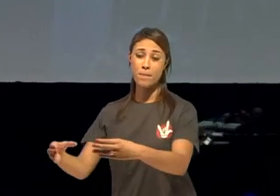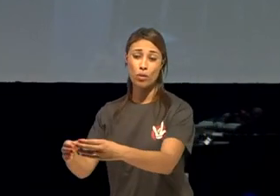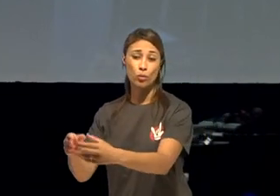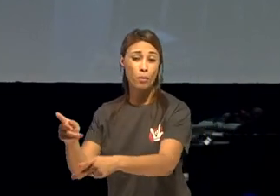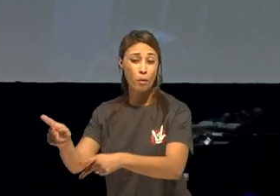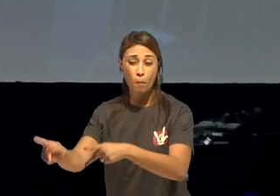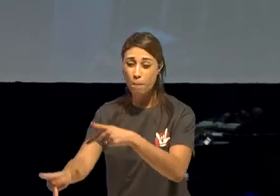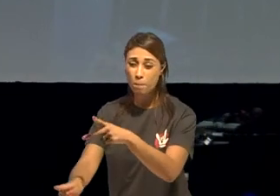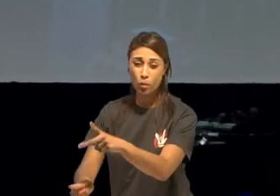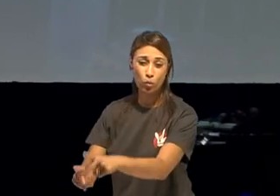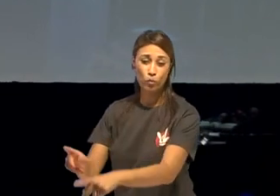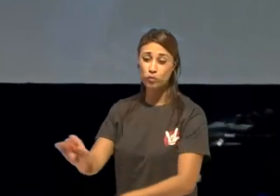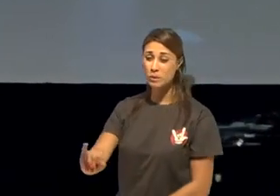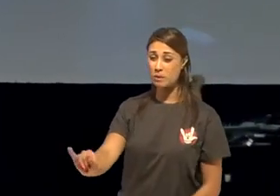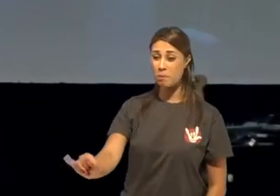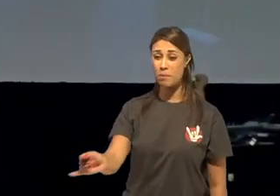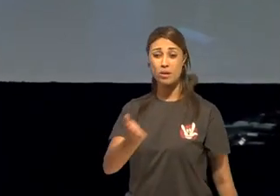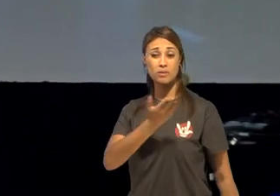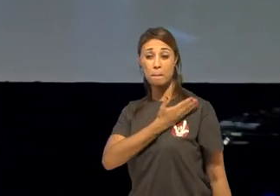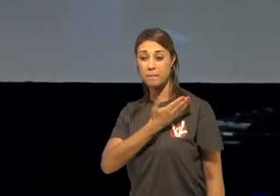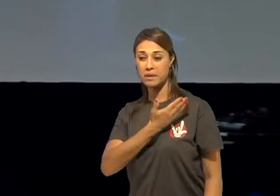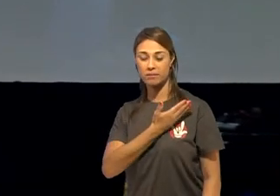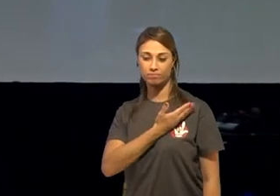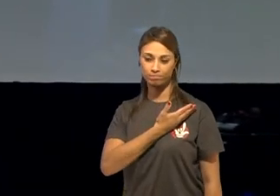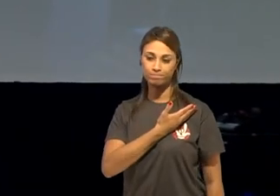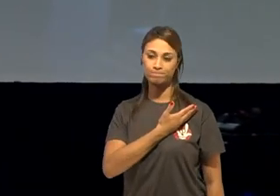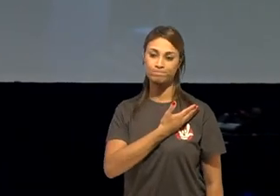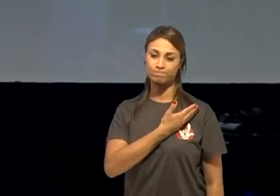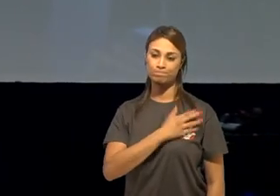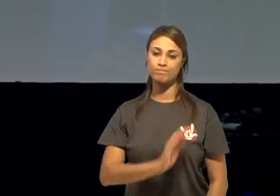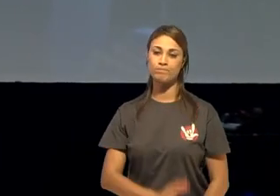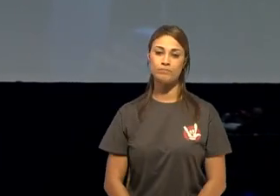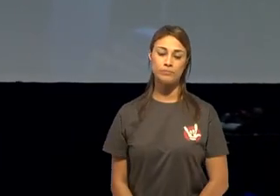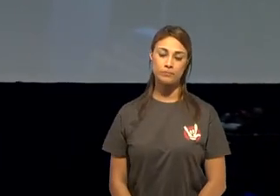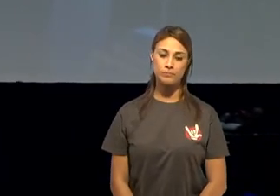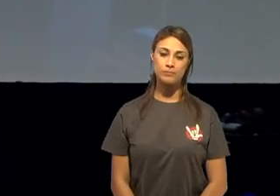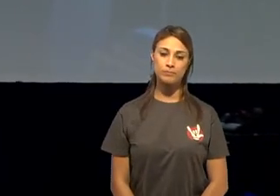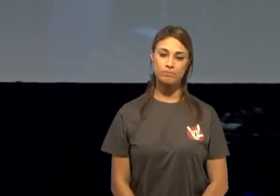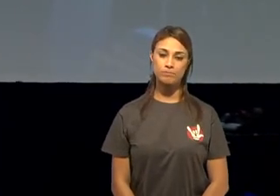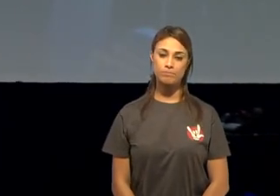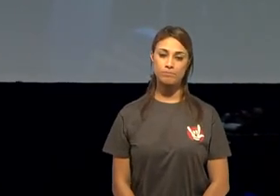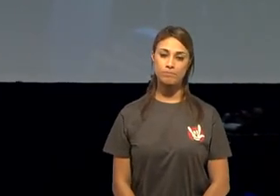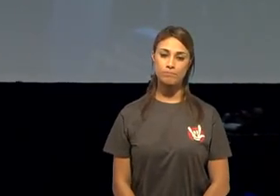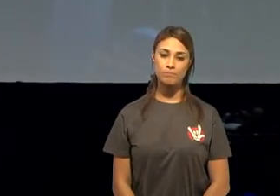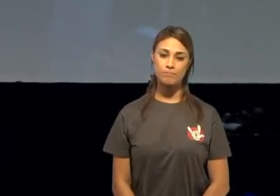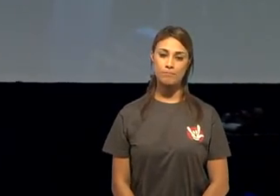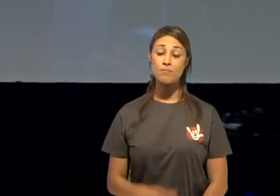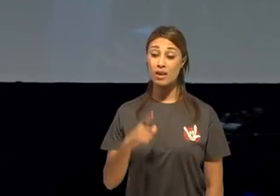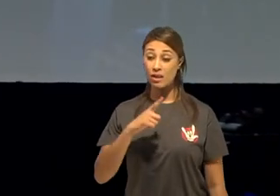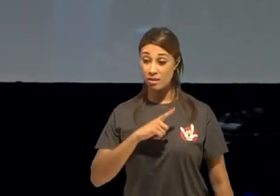Infelizmente, tem muita gente que está curtindo essa vida de ficar em casa.